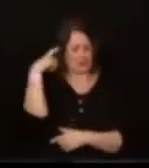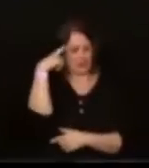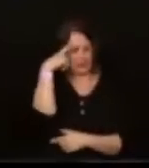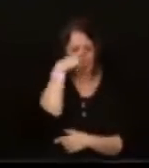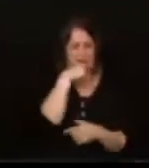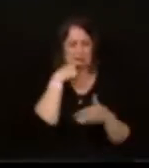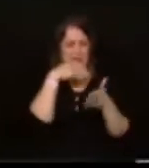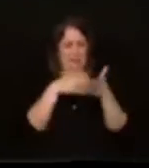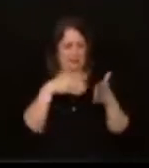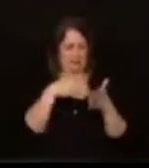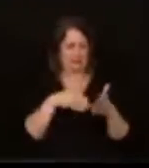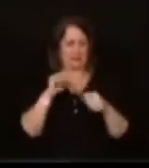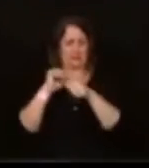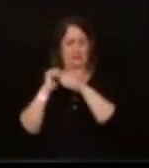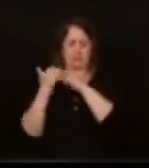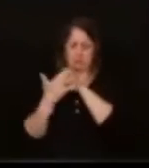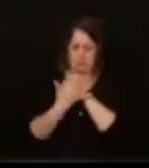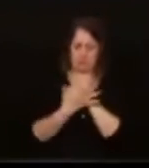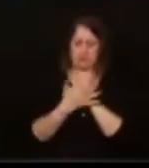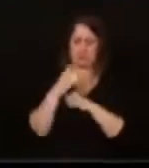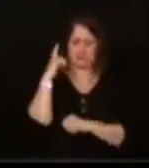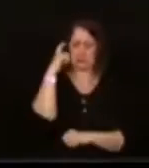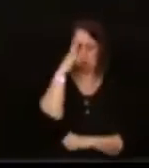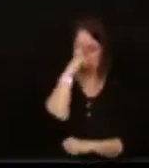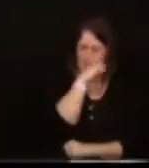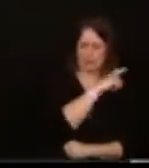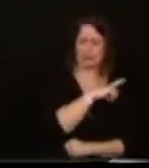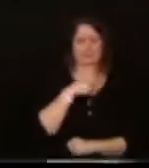pandemia, lamentamos as mortes,